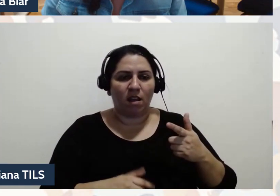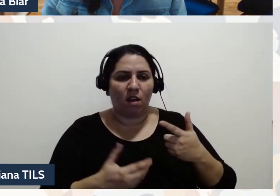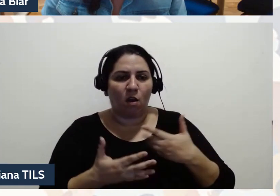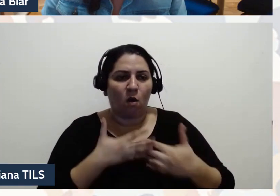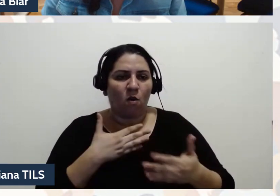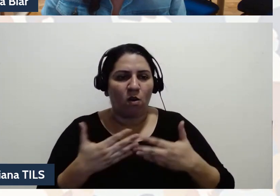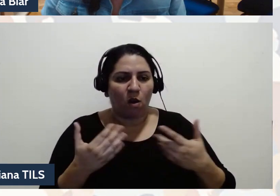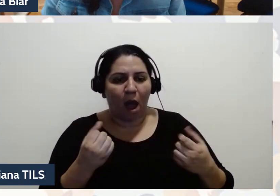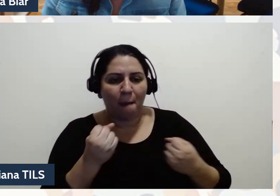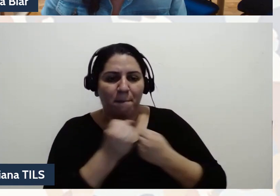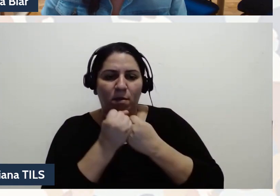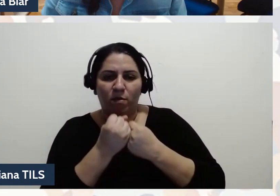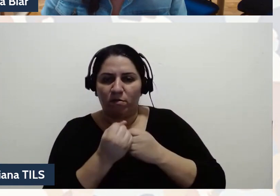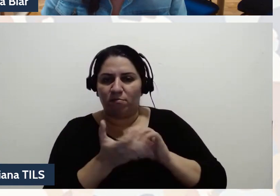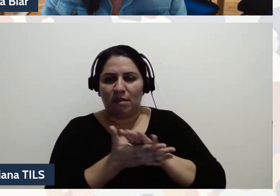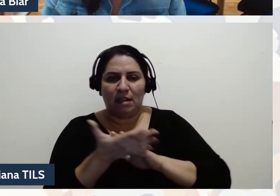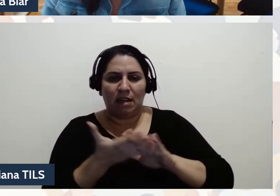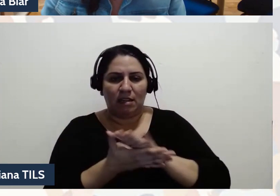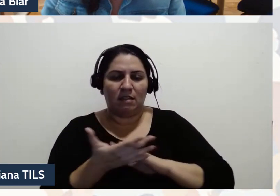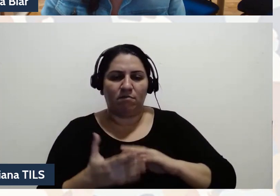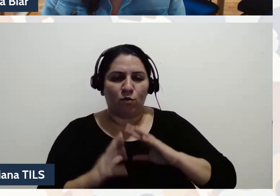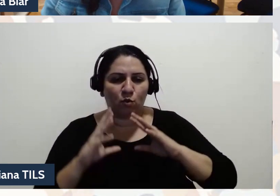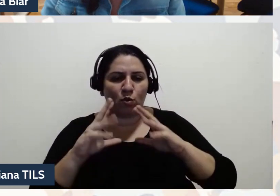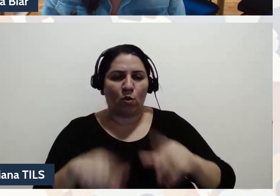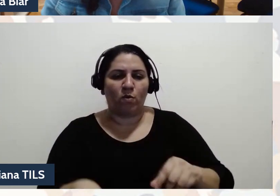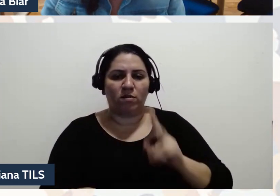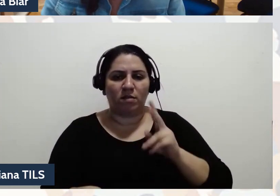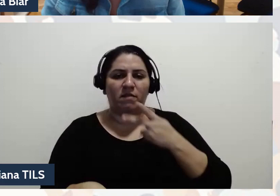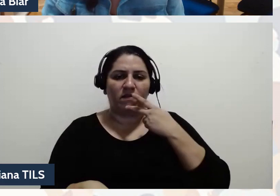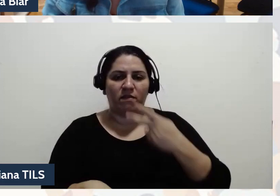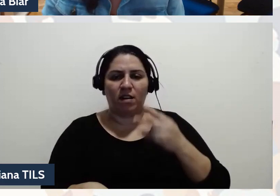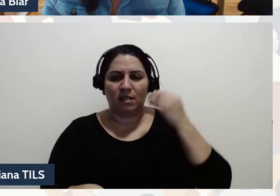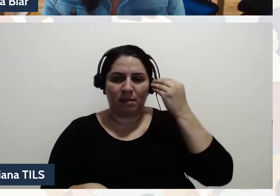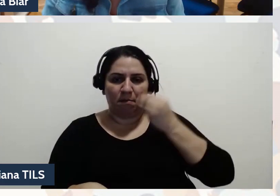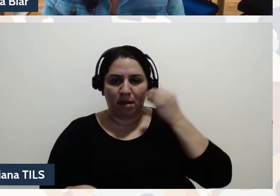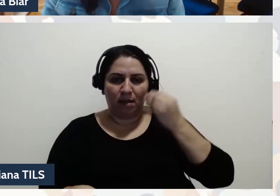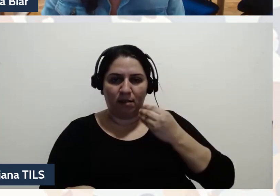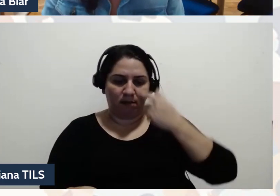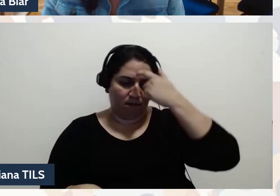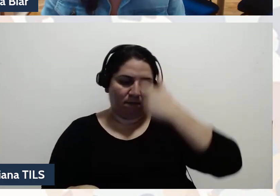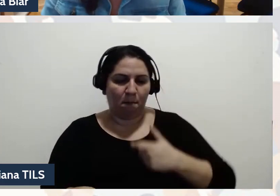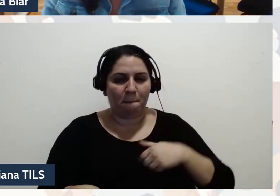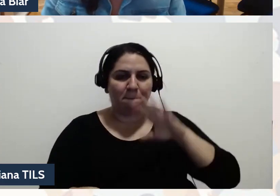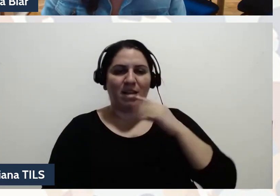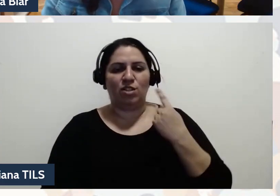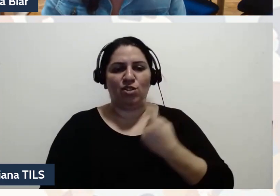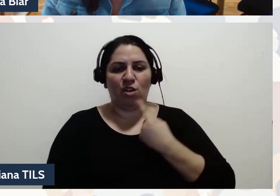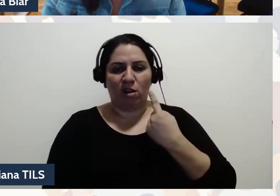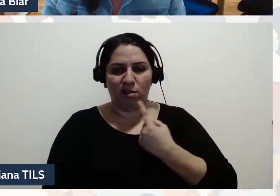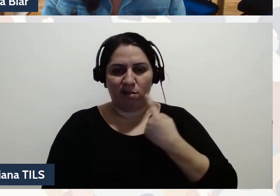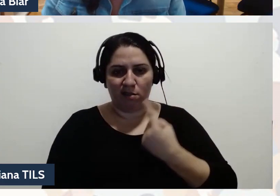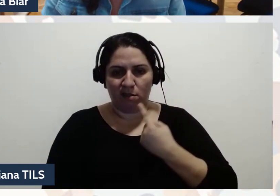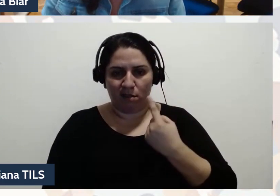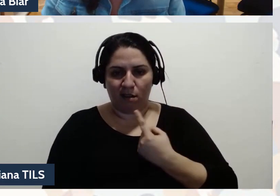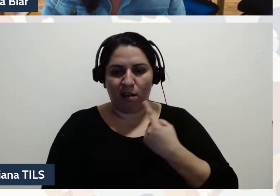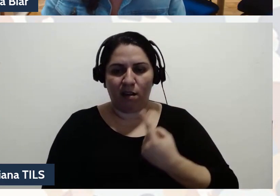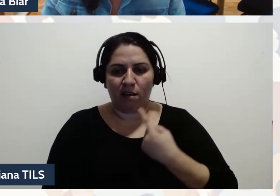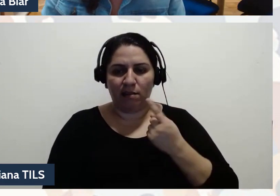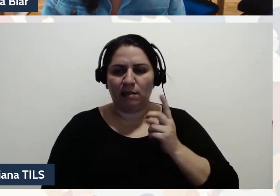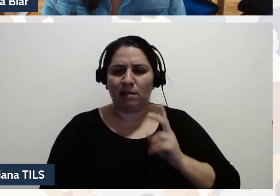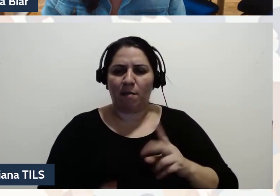uma rede de apoio, não. Elas narram experiências bastante solitárias, né, tanto em relação